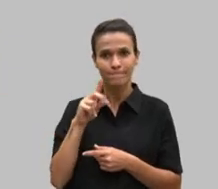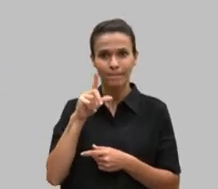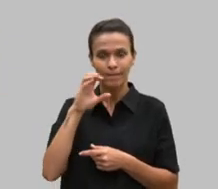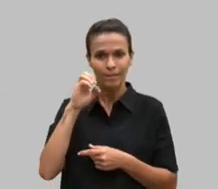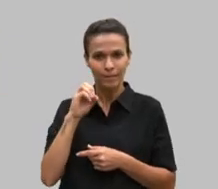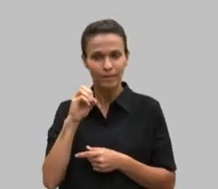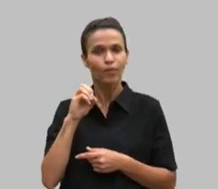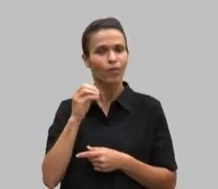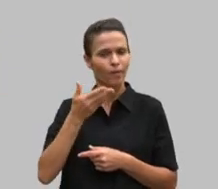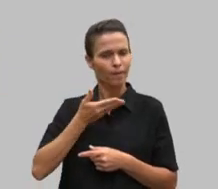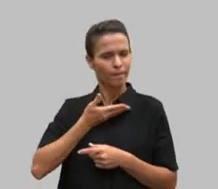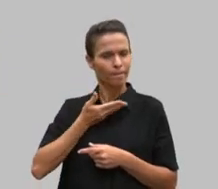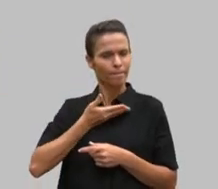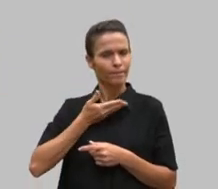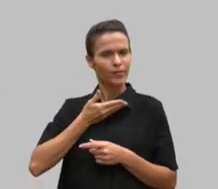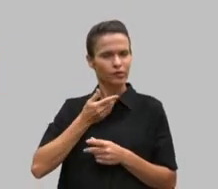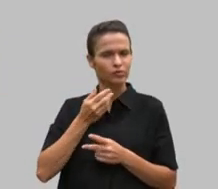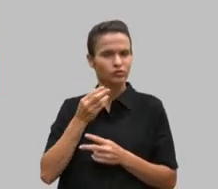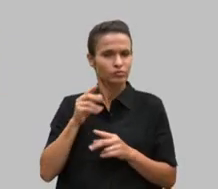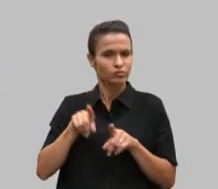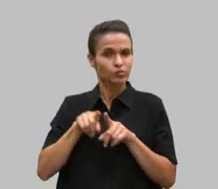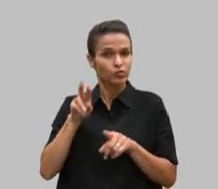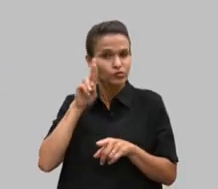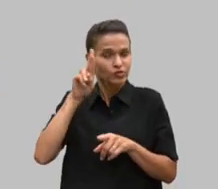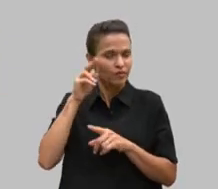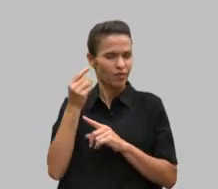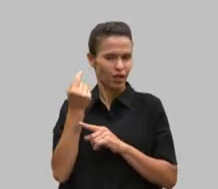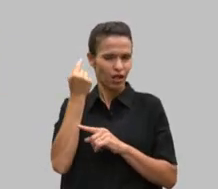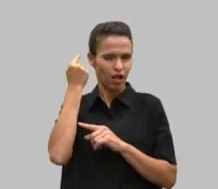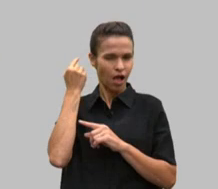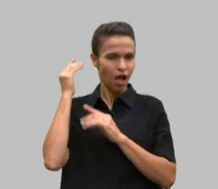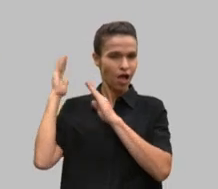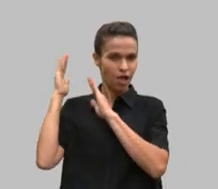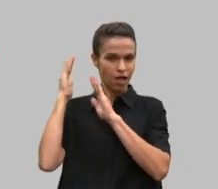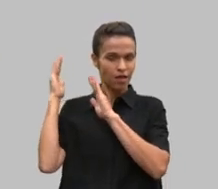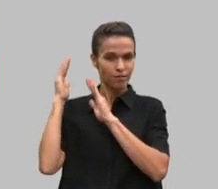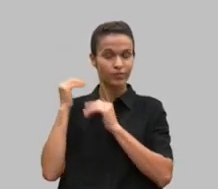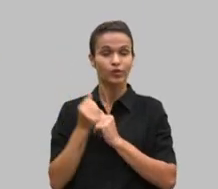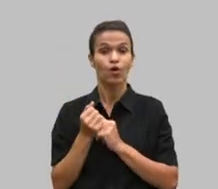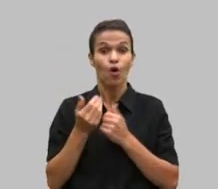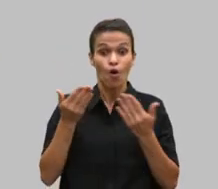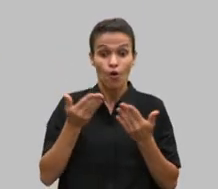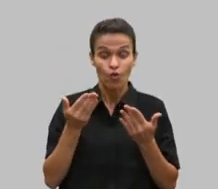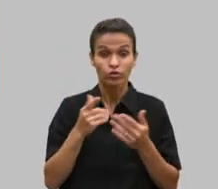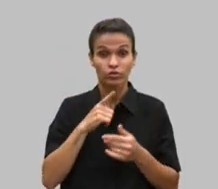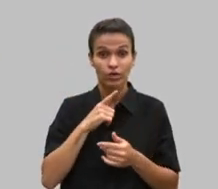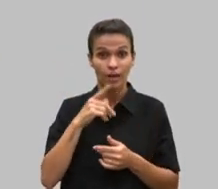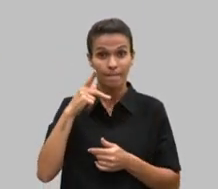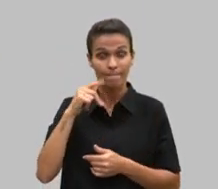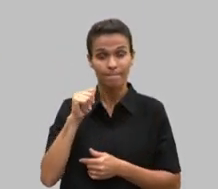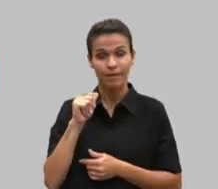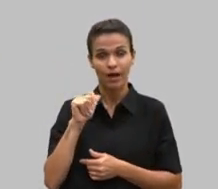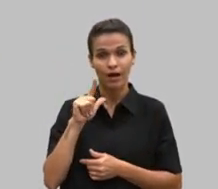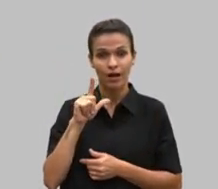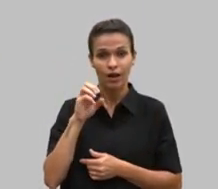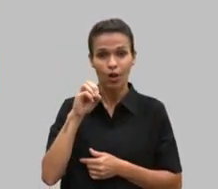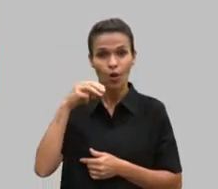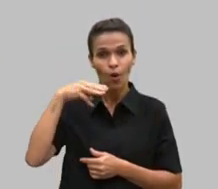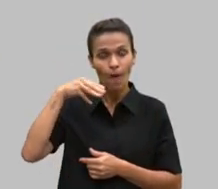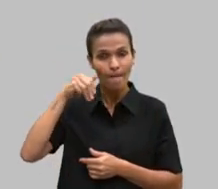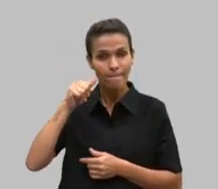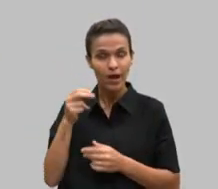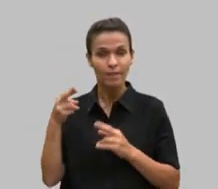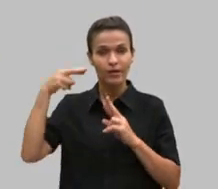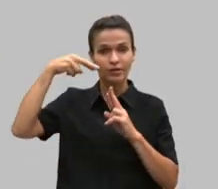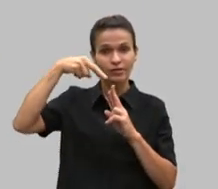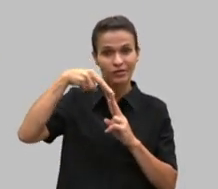lá nós começamos o câmara jovem no município de Andradas e temos aqui hoje a Paloma representando Andradas no Parlamento